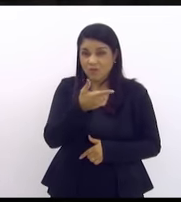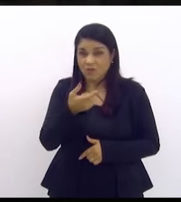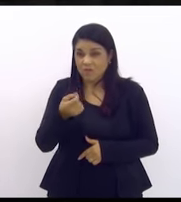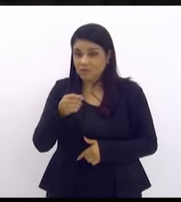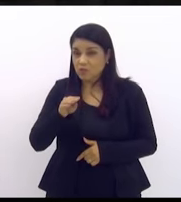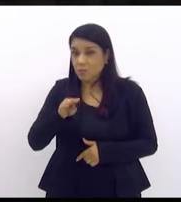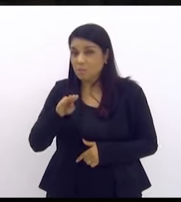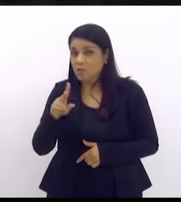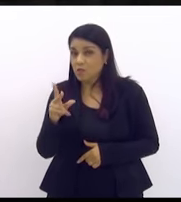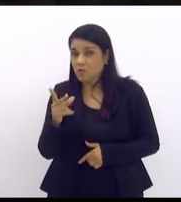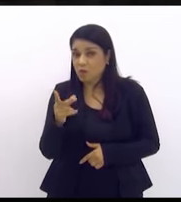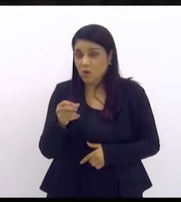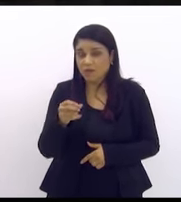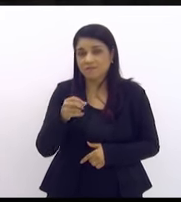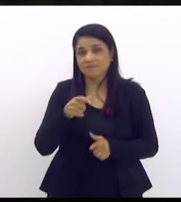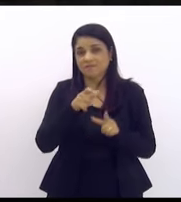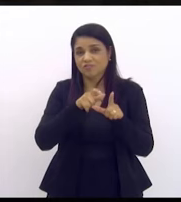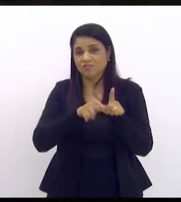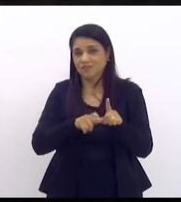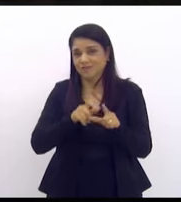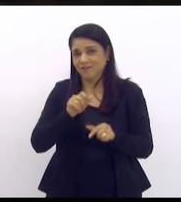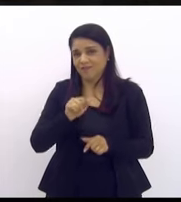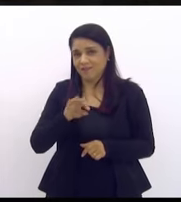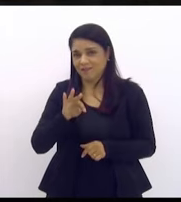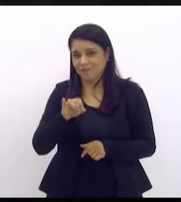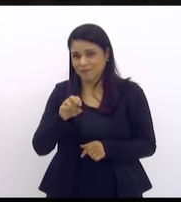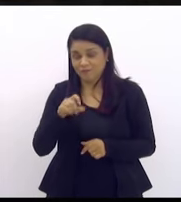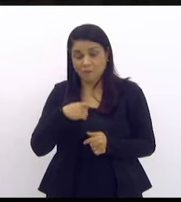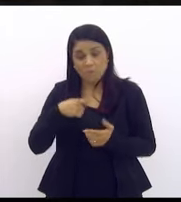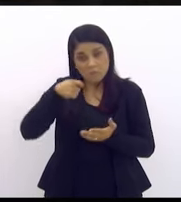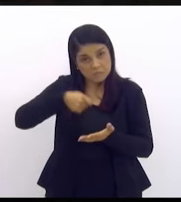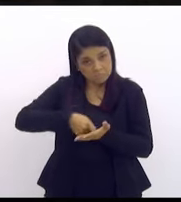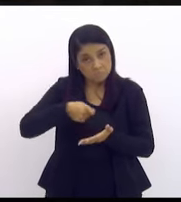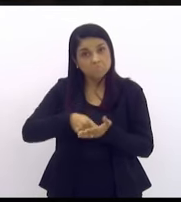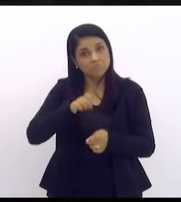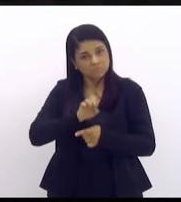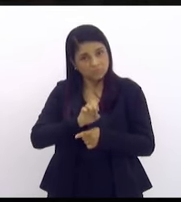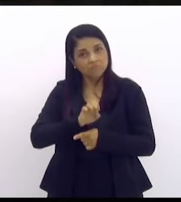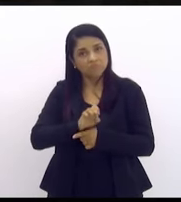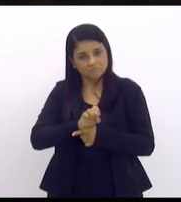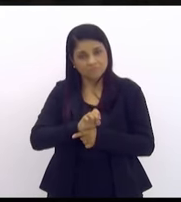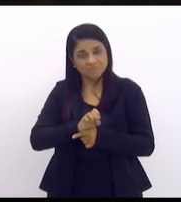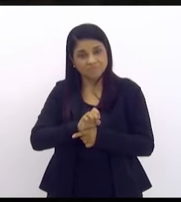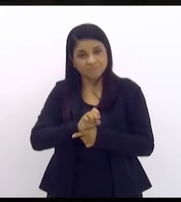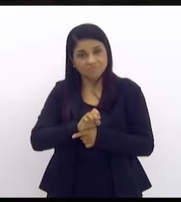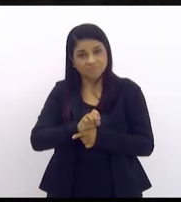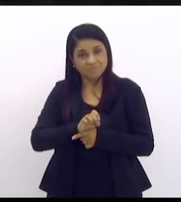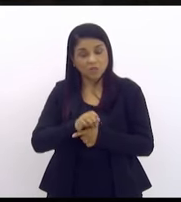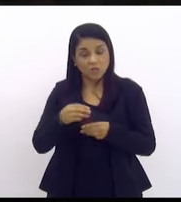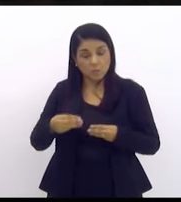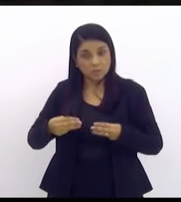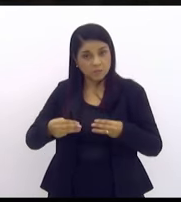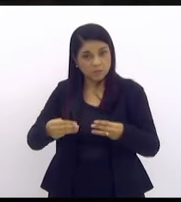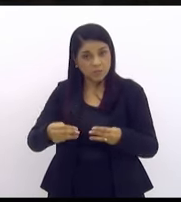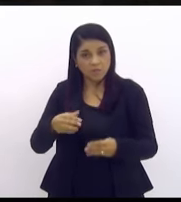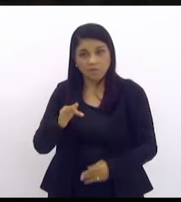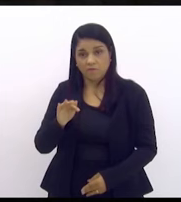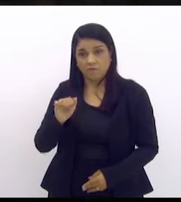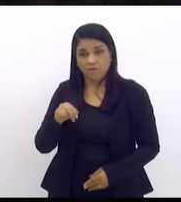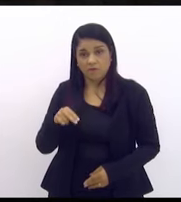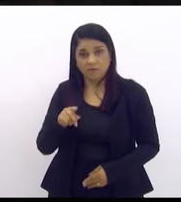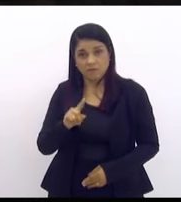dívidas ativas. Por que que o Estado não é mais enérgico ao cobrar essas dívidas? Fazer exemplo do próprio Ministério da Fazenda,